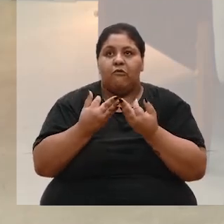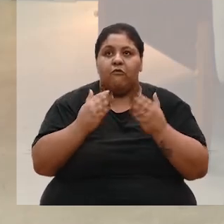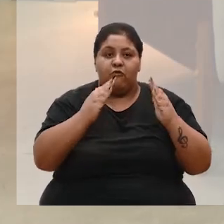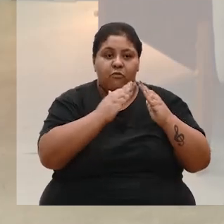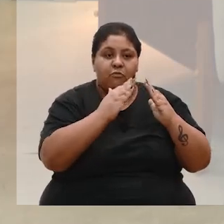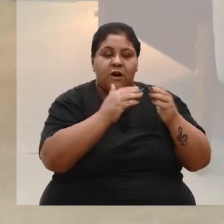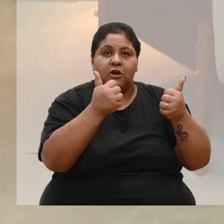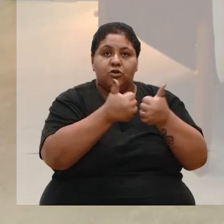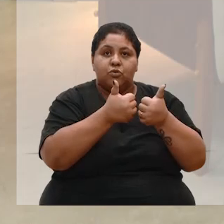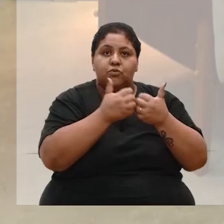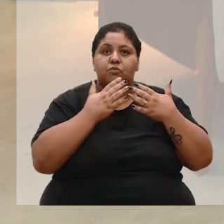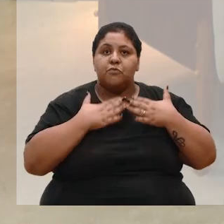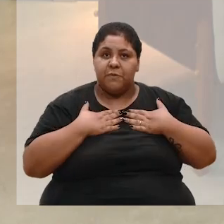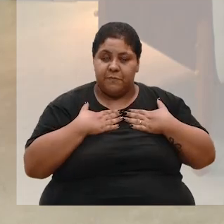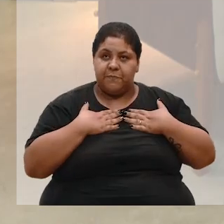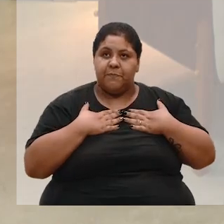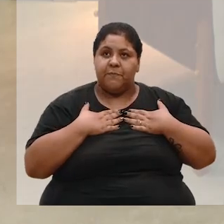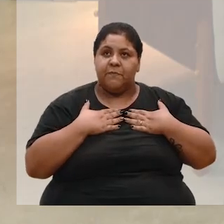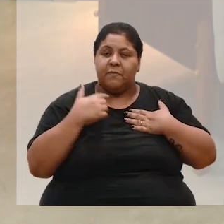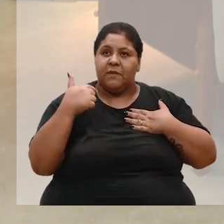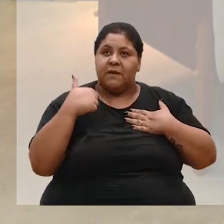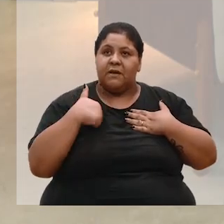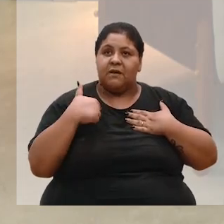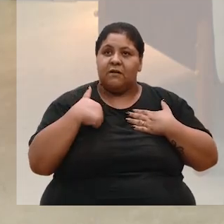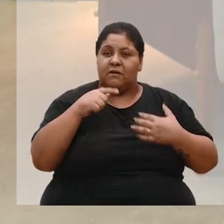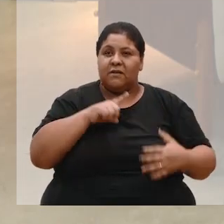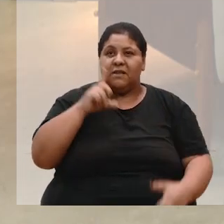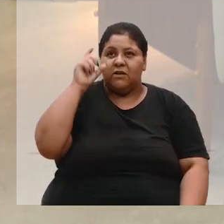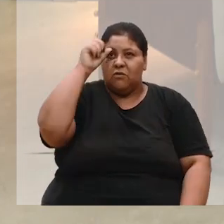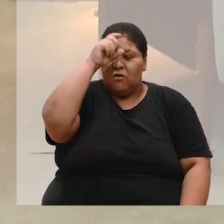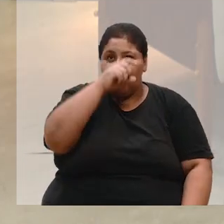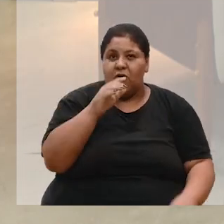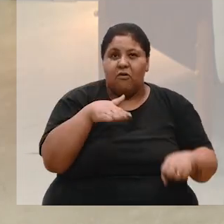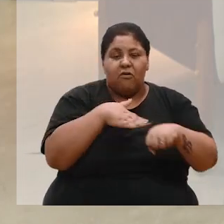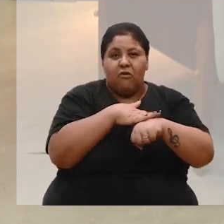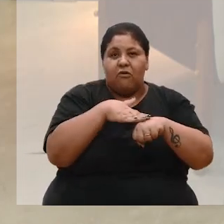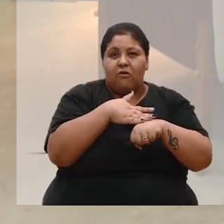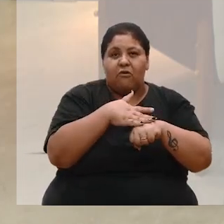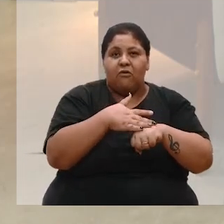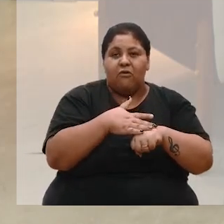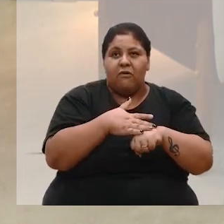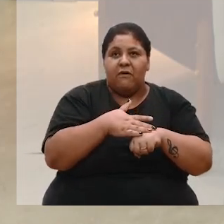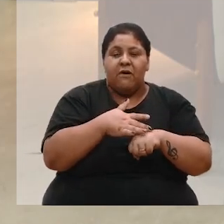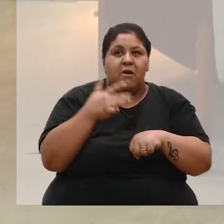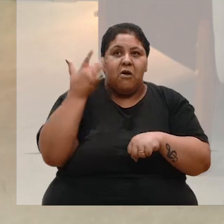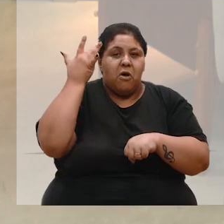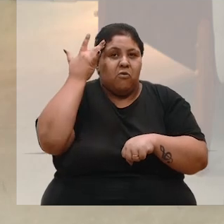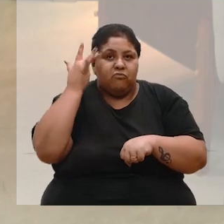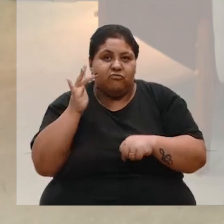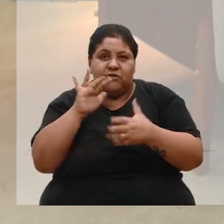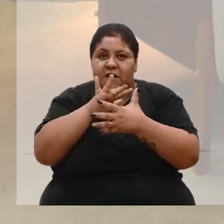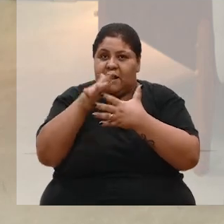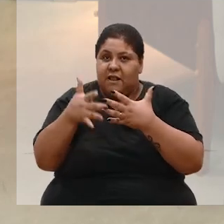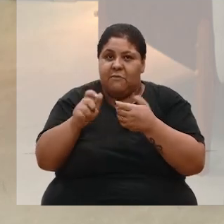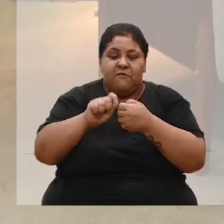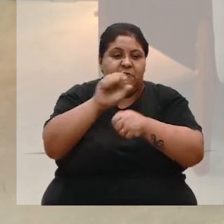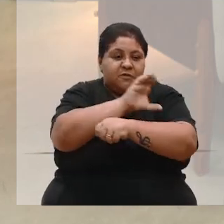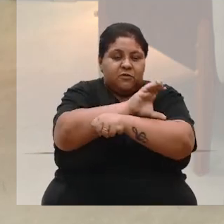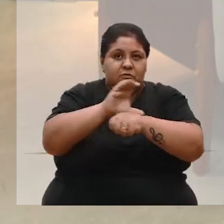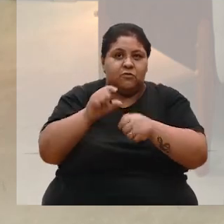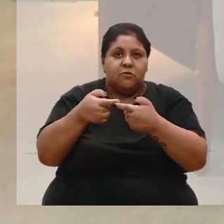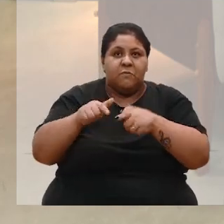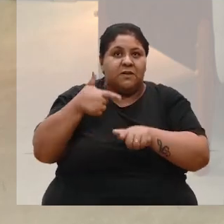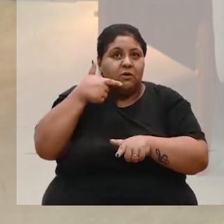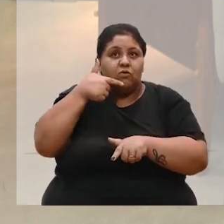com a gente. Eu tenho uma grande dificuldade, que eu converso, eu não sei falar em Libras, já fiz o curso várias vezes, mas não